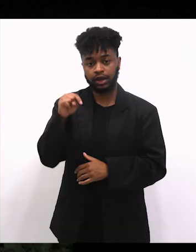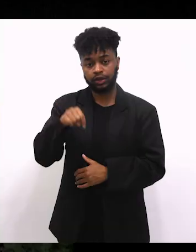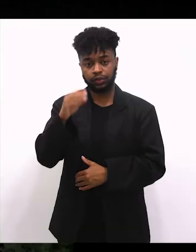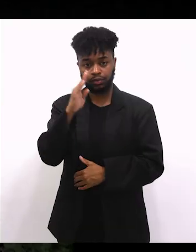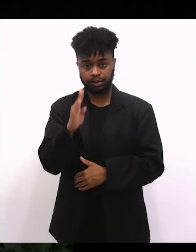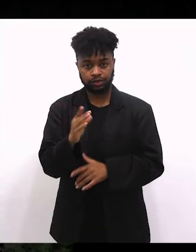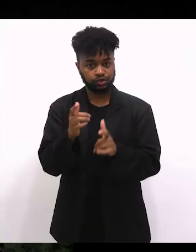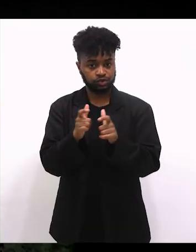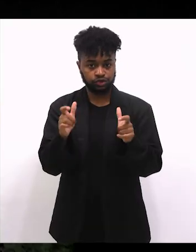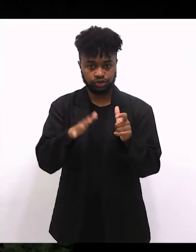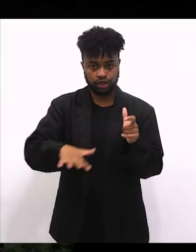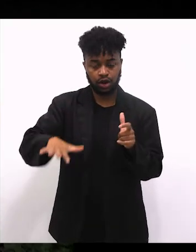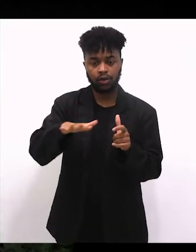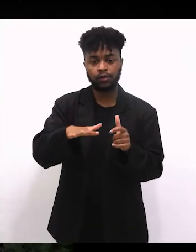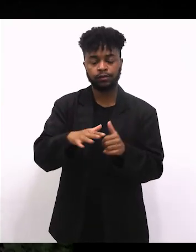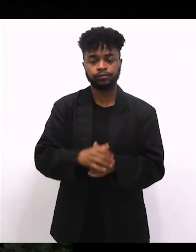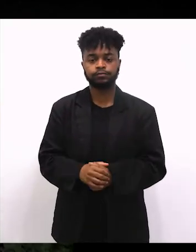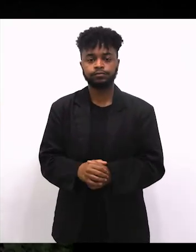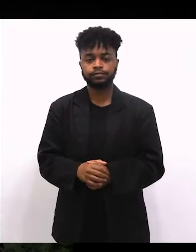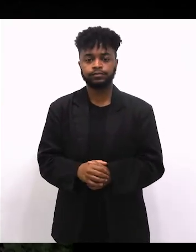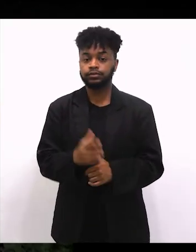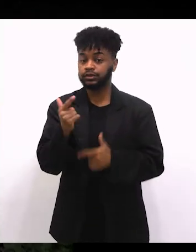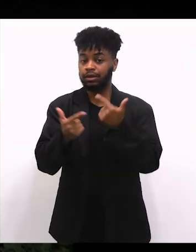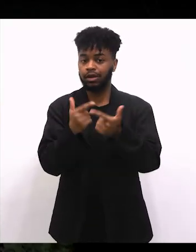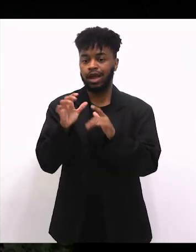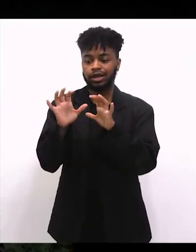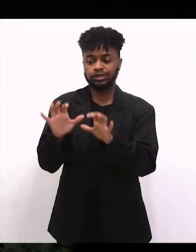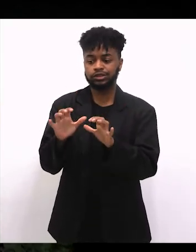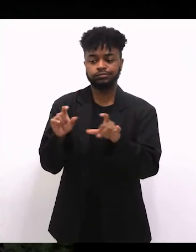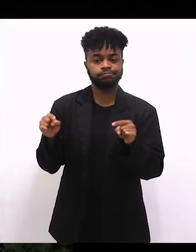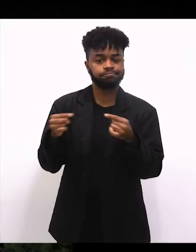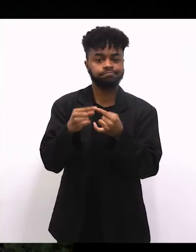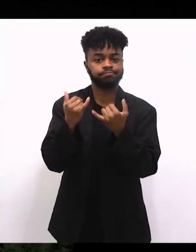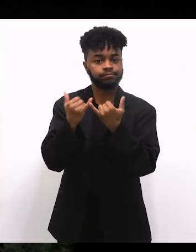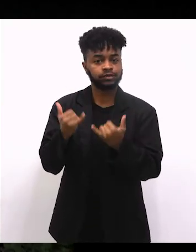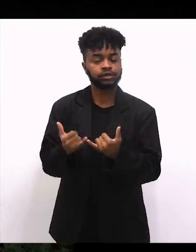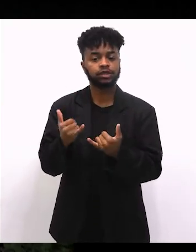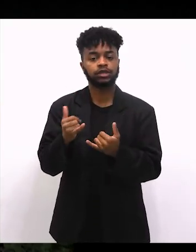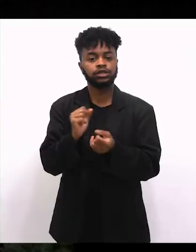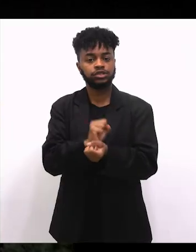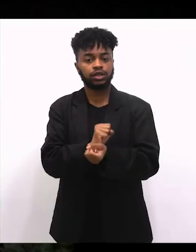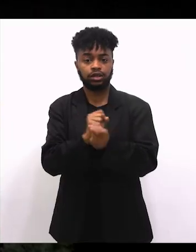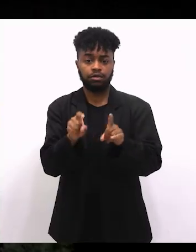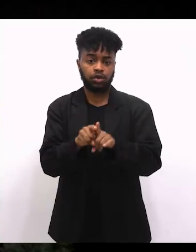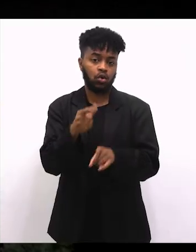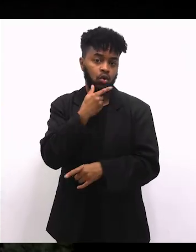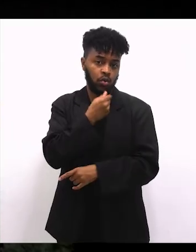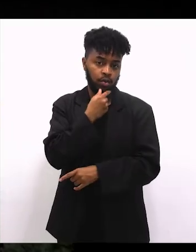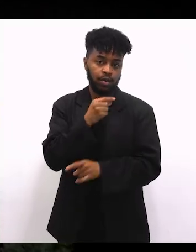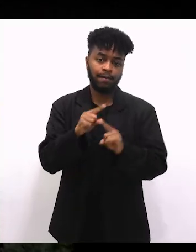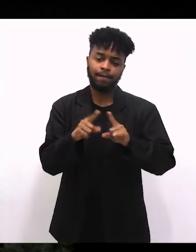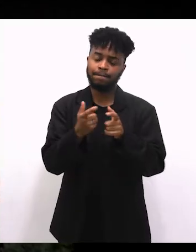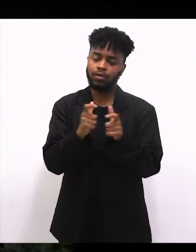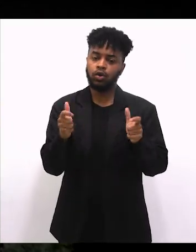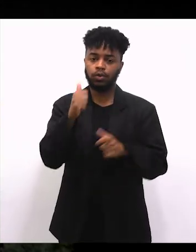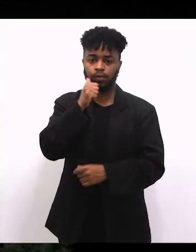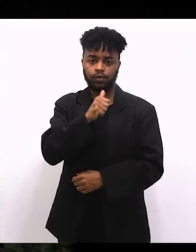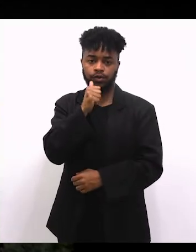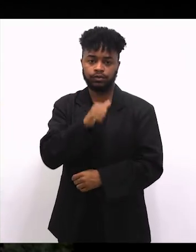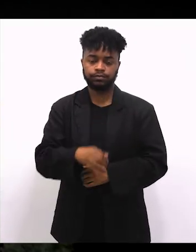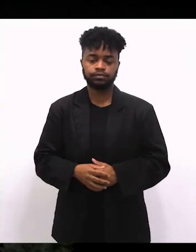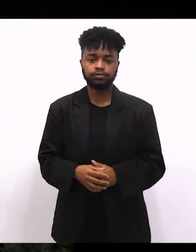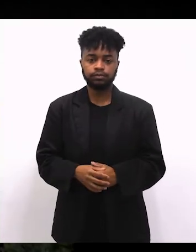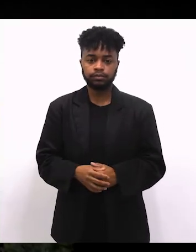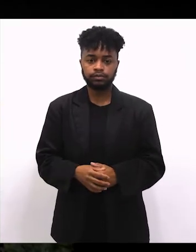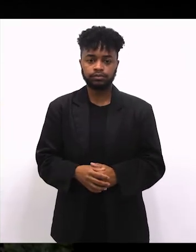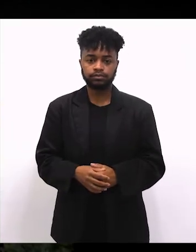aqui no Brasil, de modo geral, trabalhando nessa situação de trabalho escravo doméstico. Temos homens também, mas o recorte maior é de